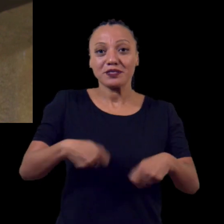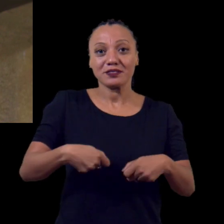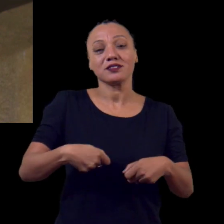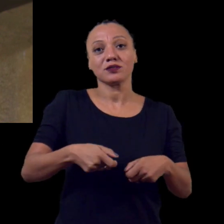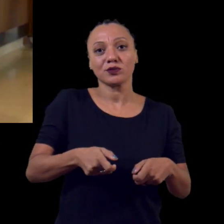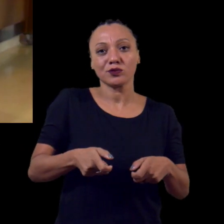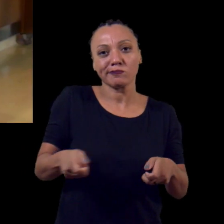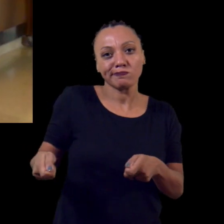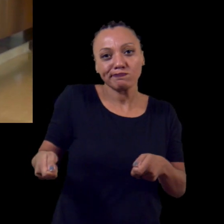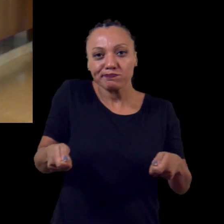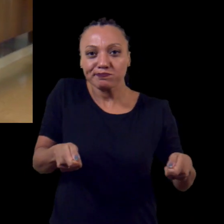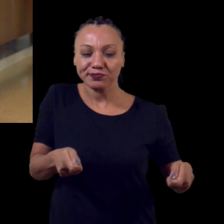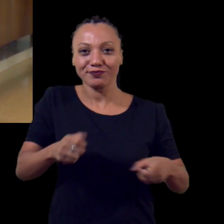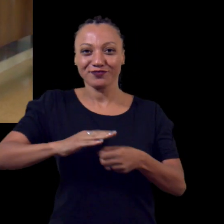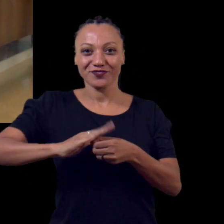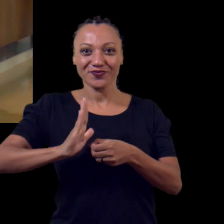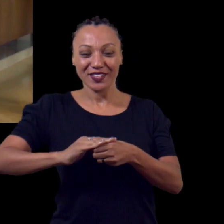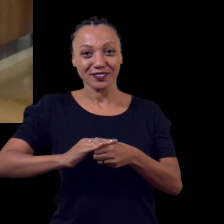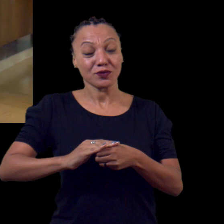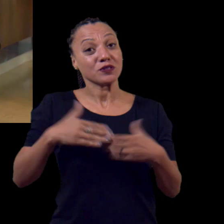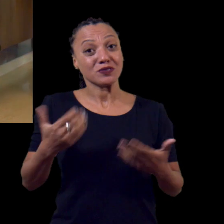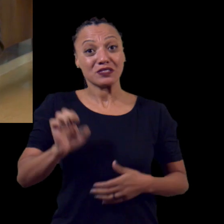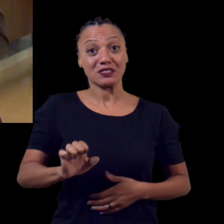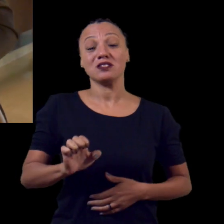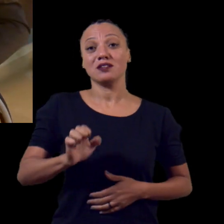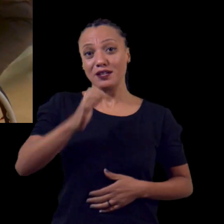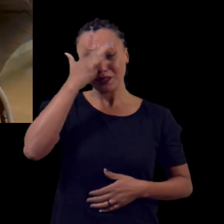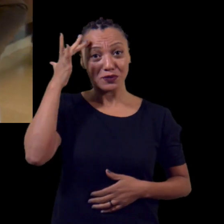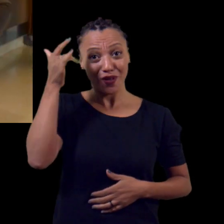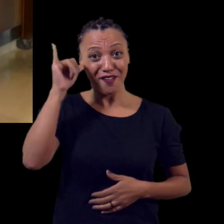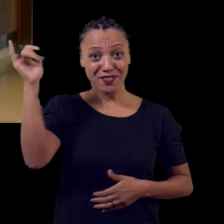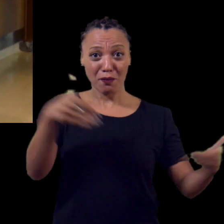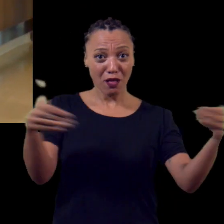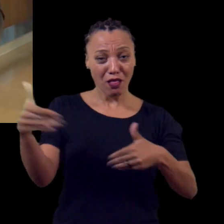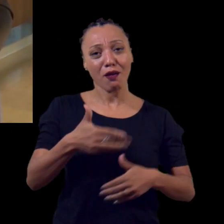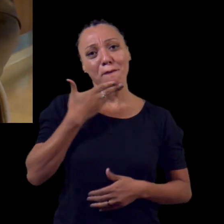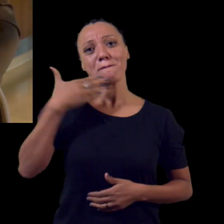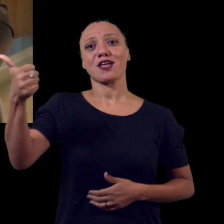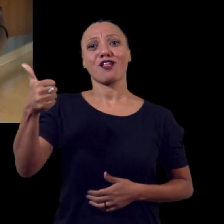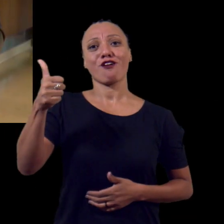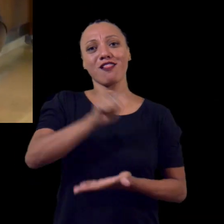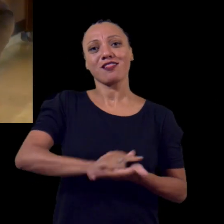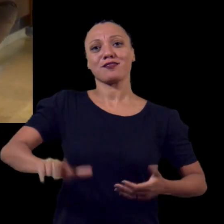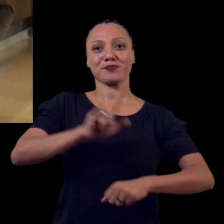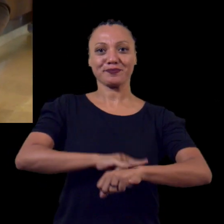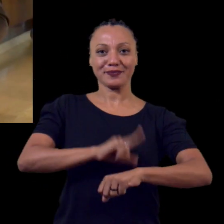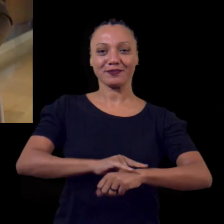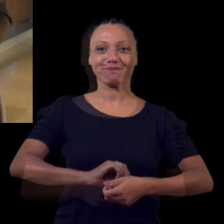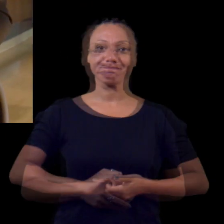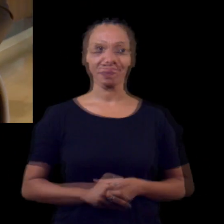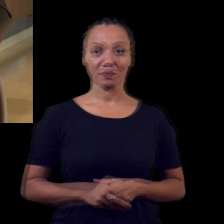preciso tocar. Então, quanto menos uso aquele banheiro tiver, melhor para todo mundo.